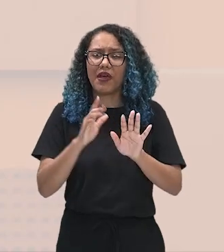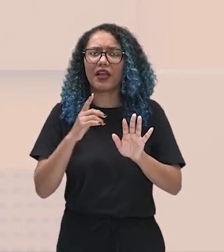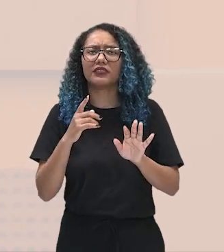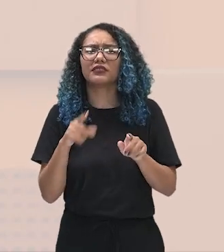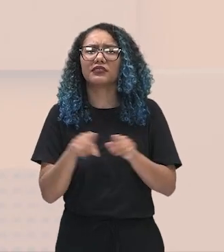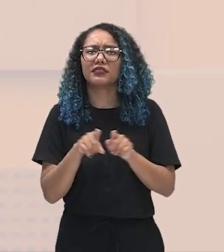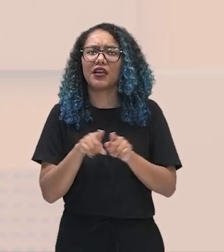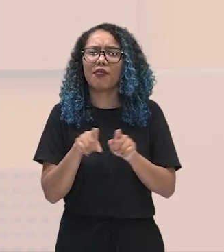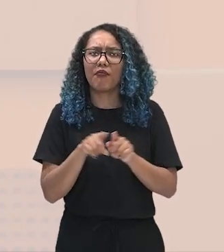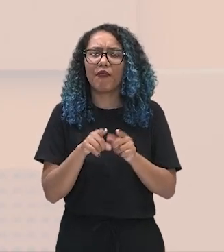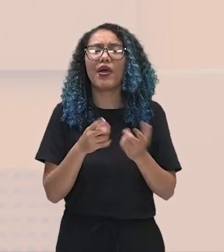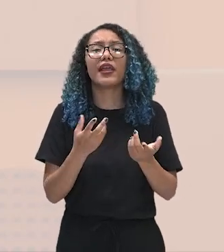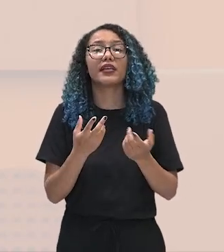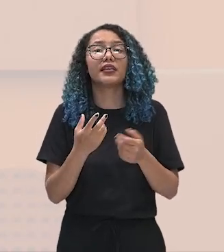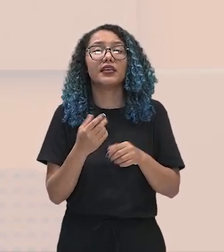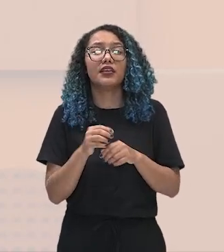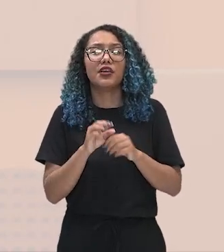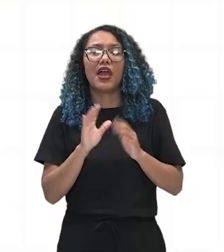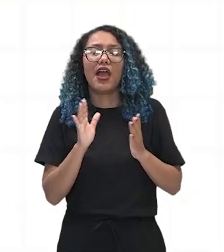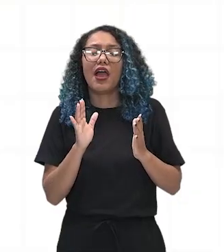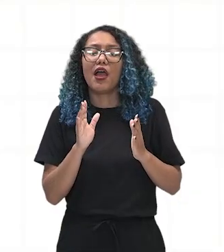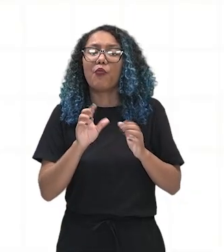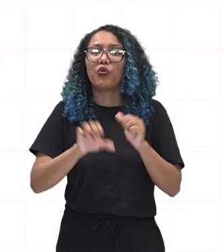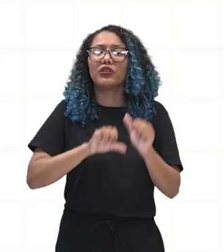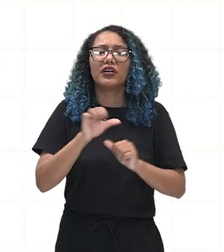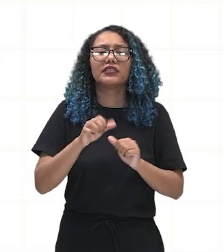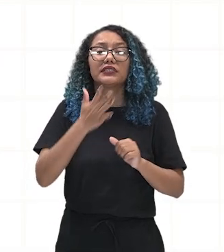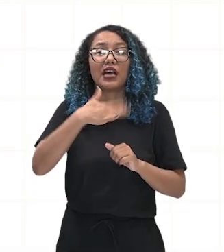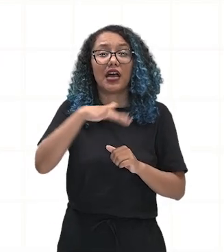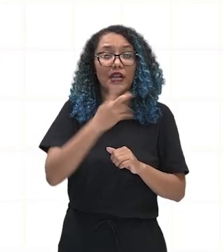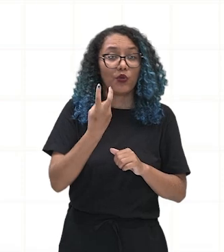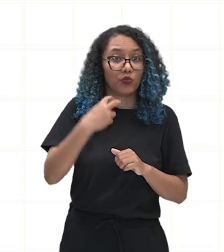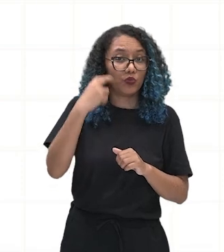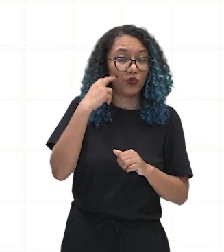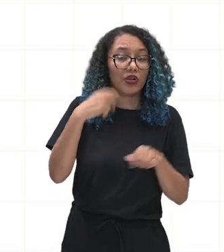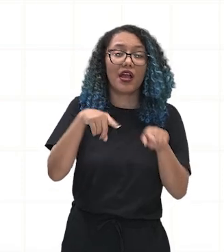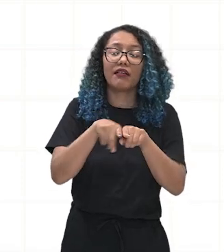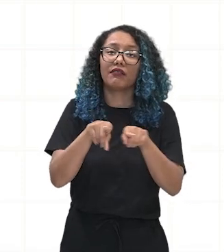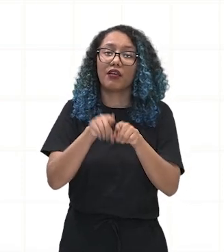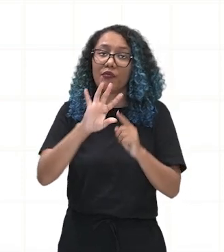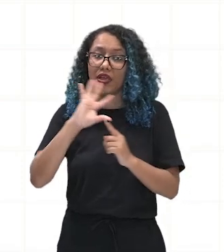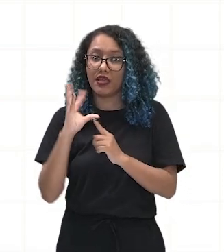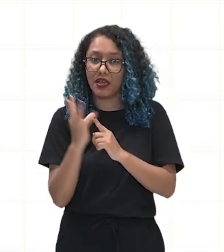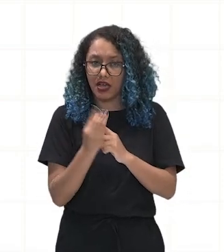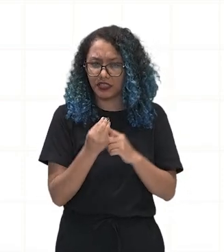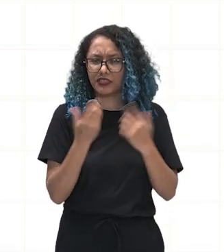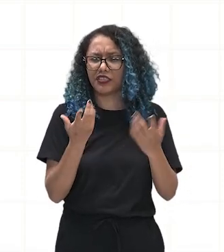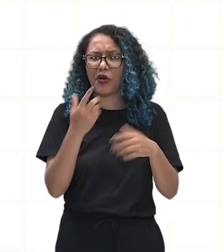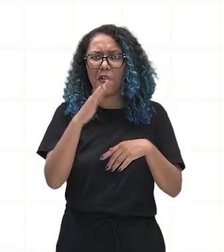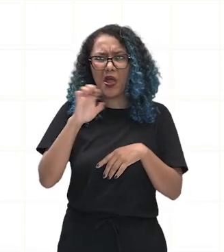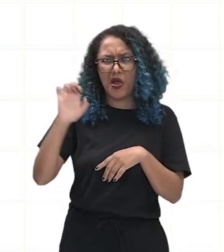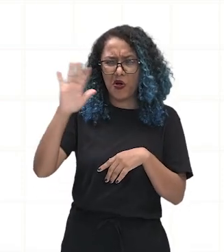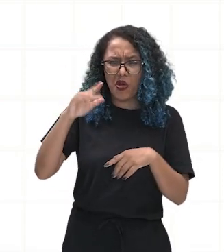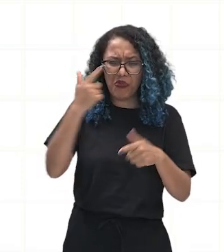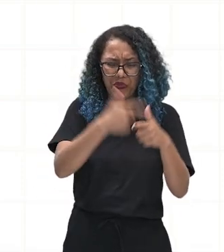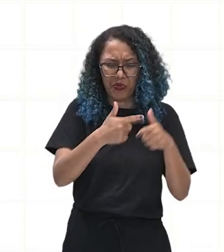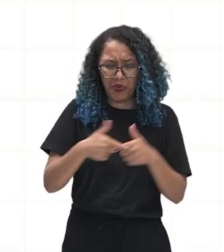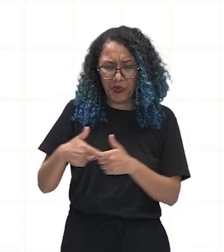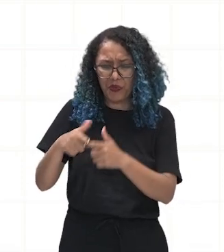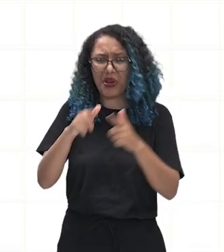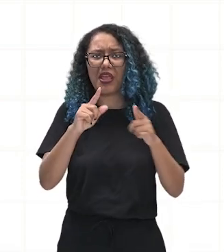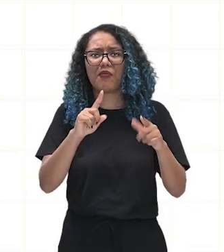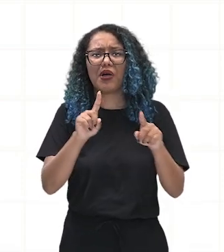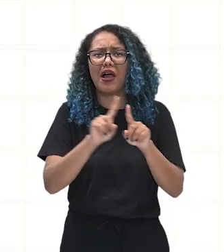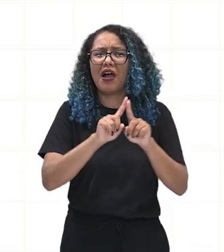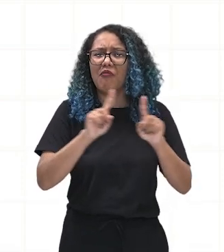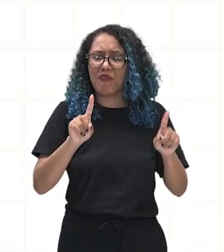na questão da cultura e arte. Olha só, mesmo com tantos problemas, a Europa viu um grande avanço na